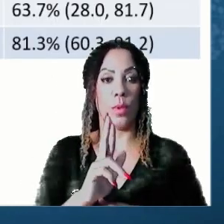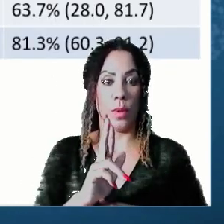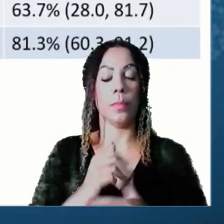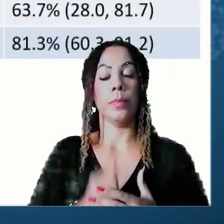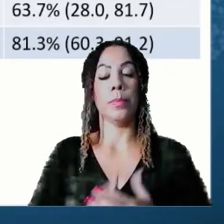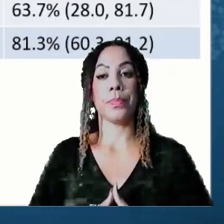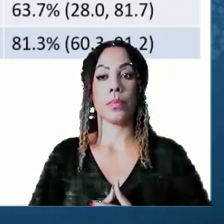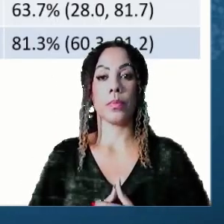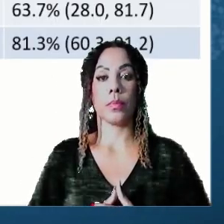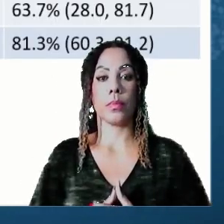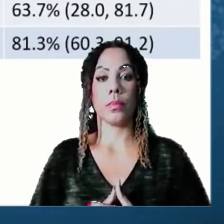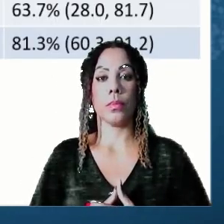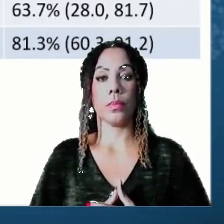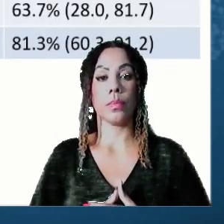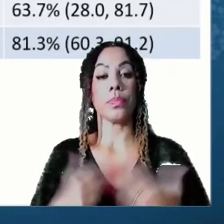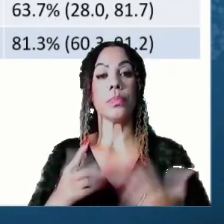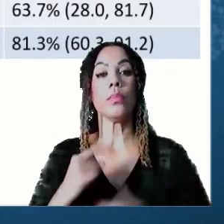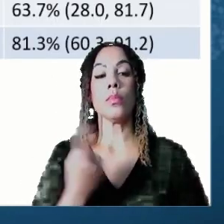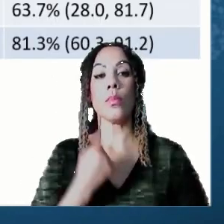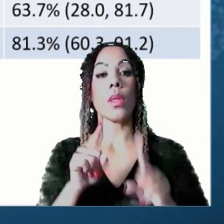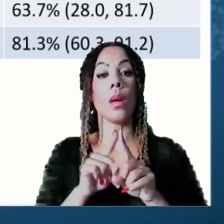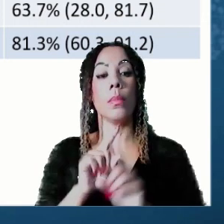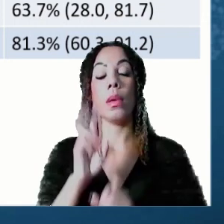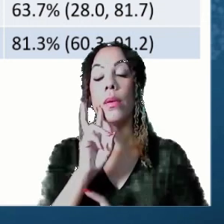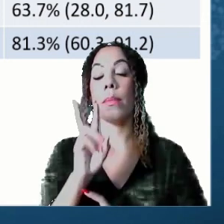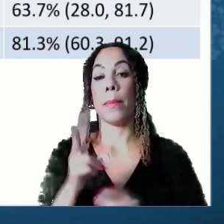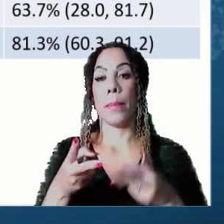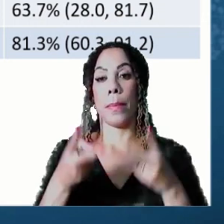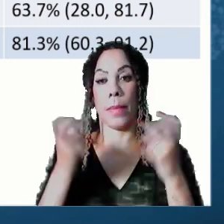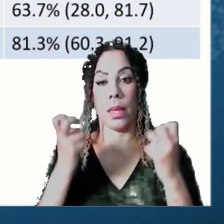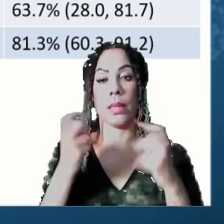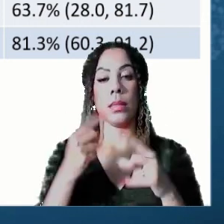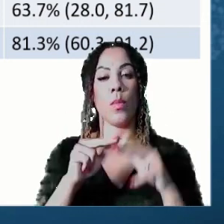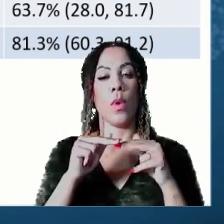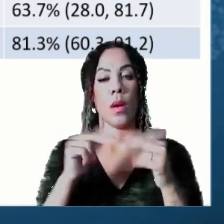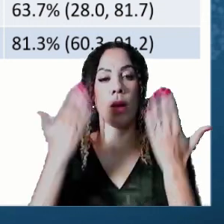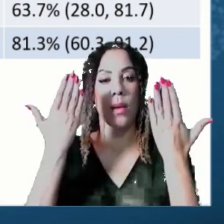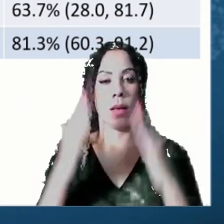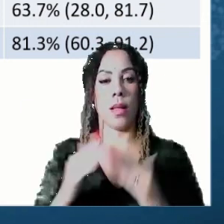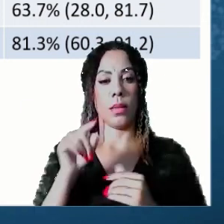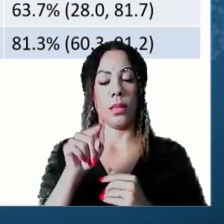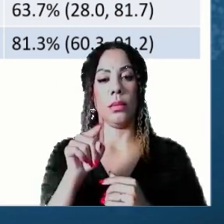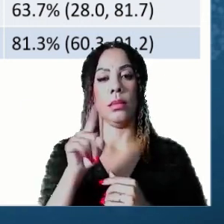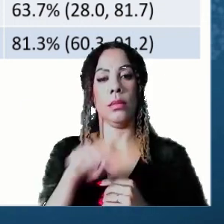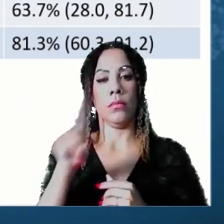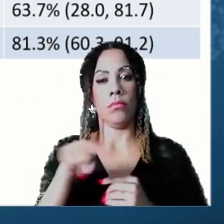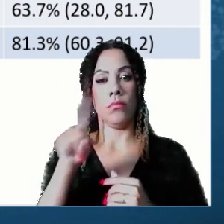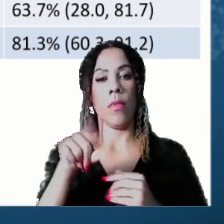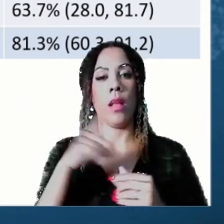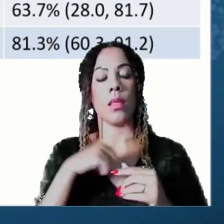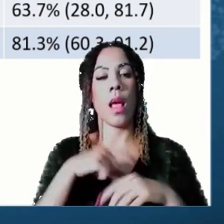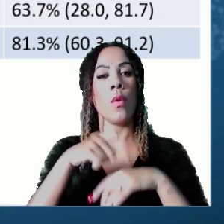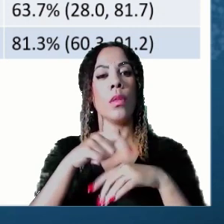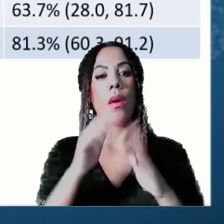melhor. A gente também viu, ao analisar esses